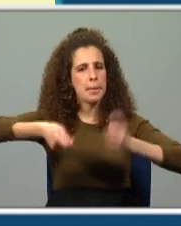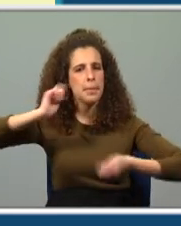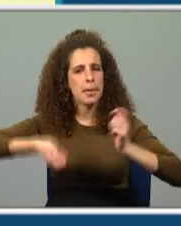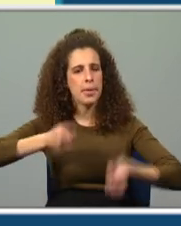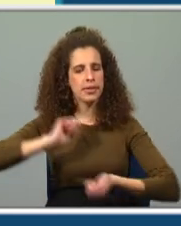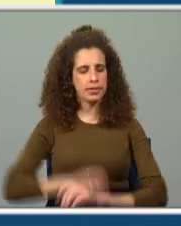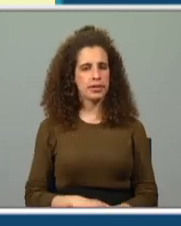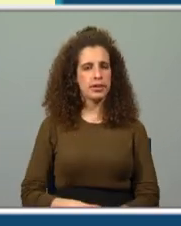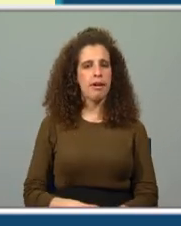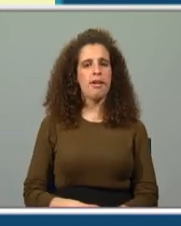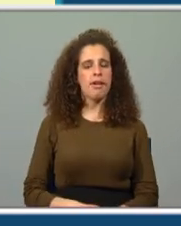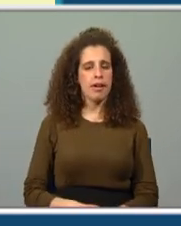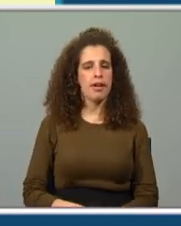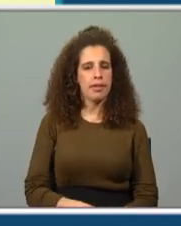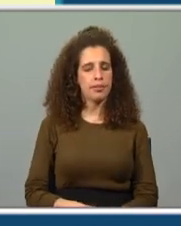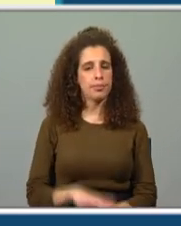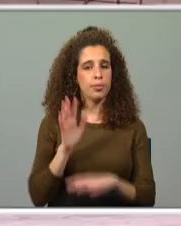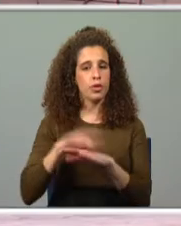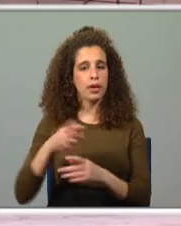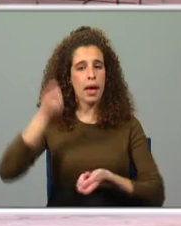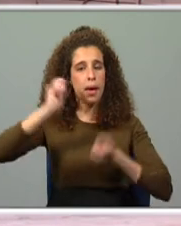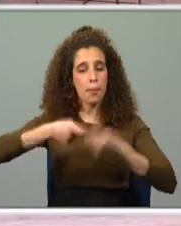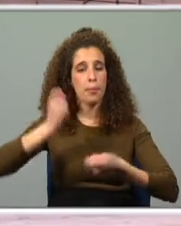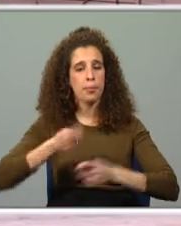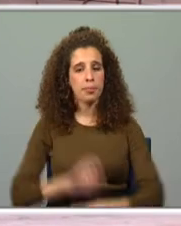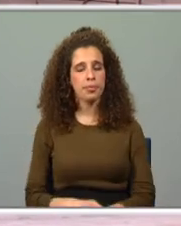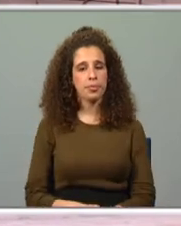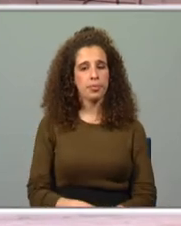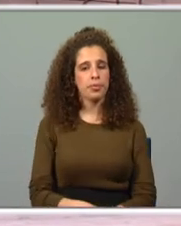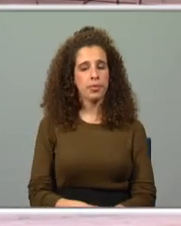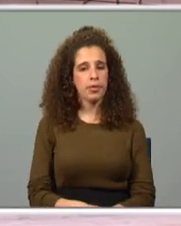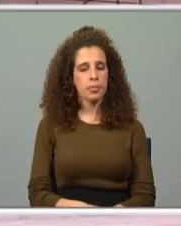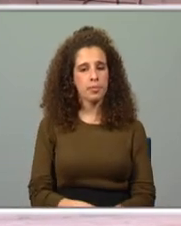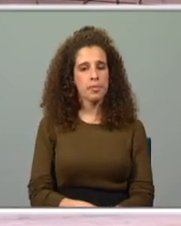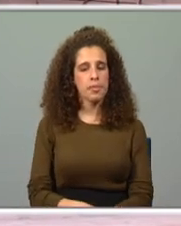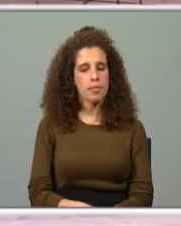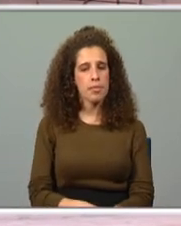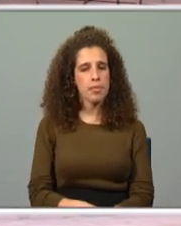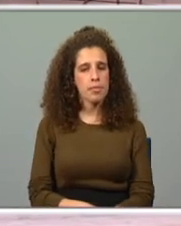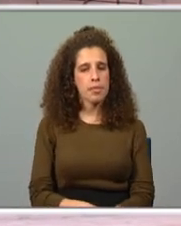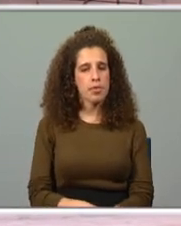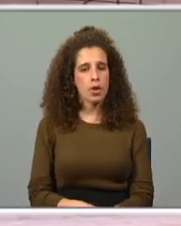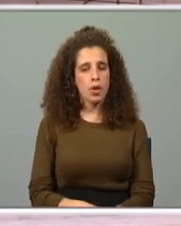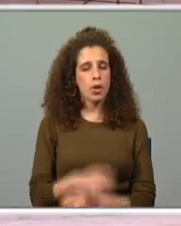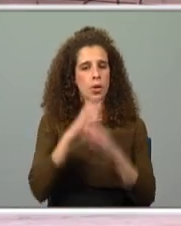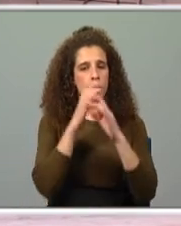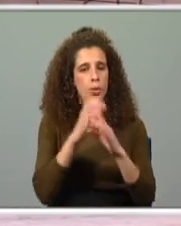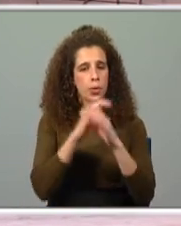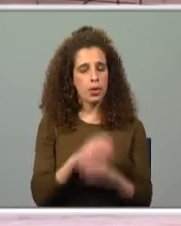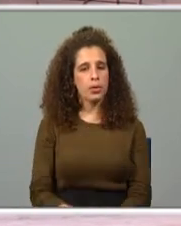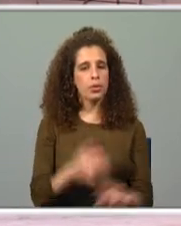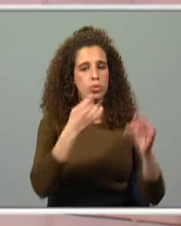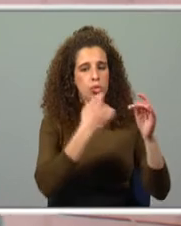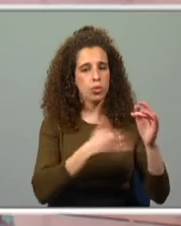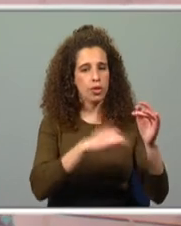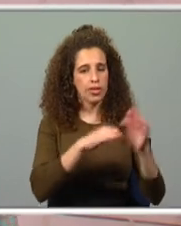percussão. Ora. Por isso é que eles tocavam, não é? Ali são os de sopro e os de corda, não é?